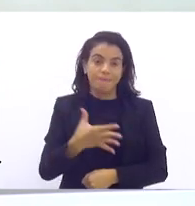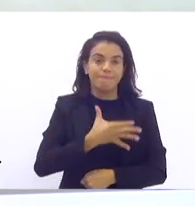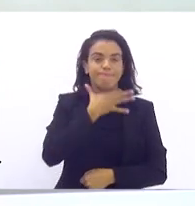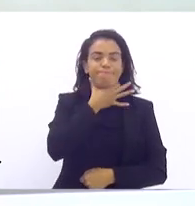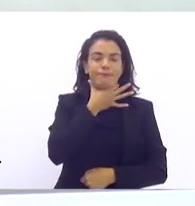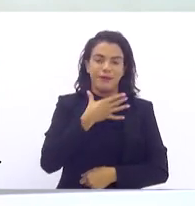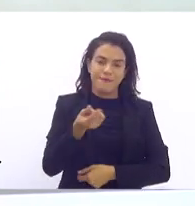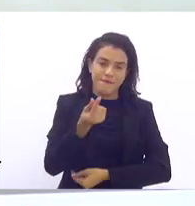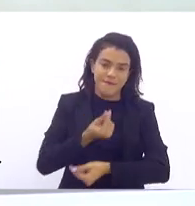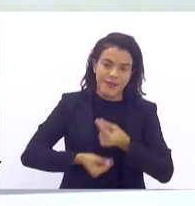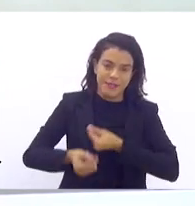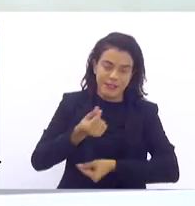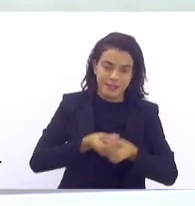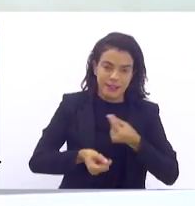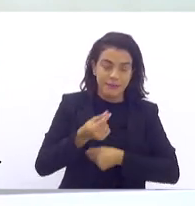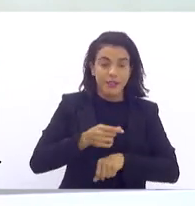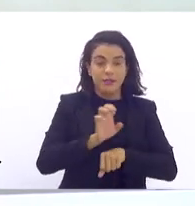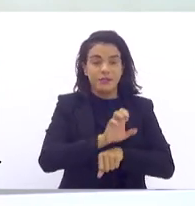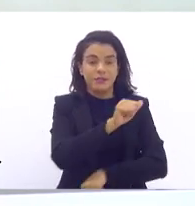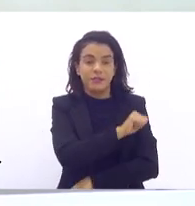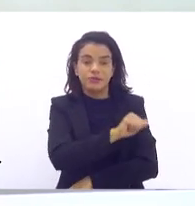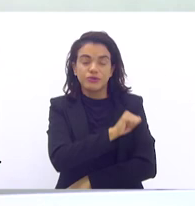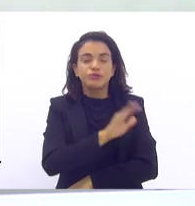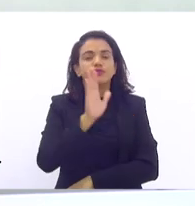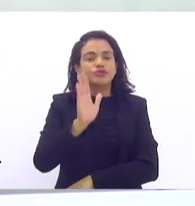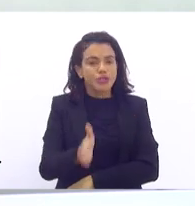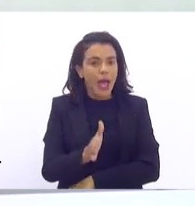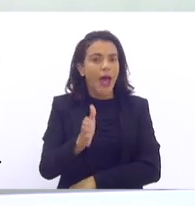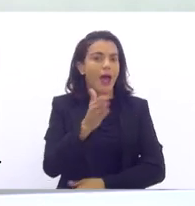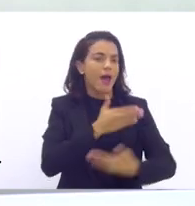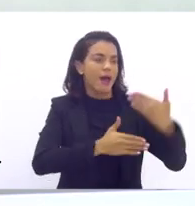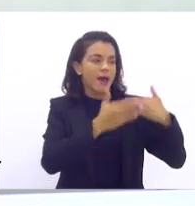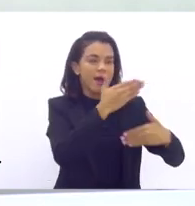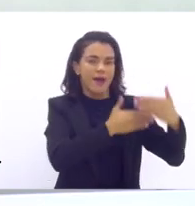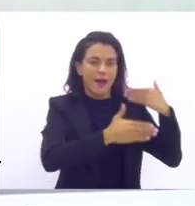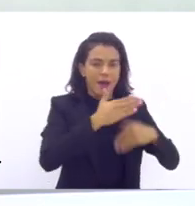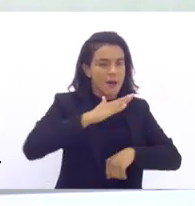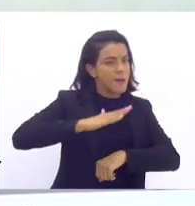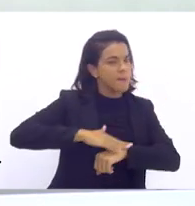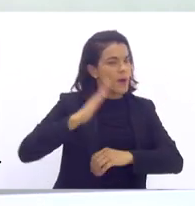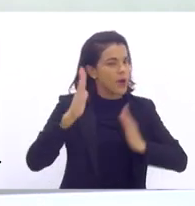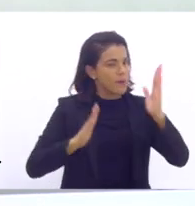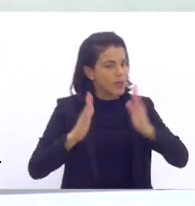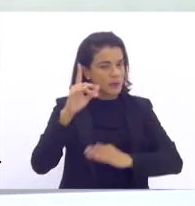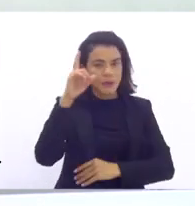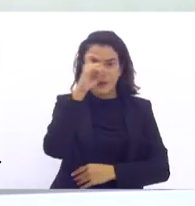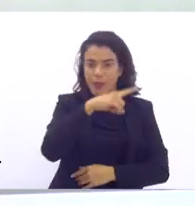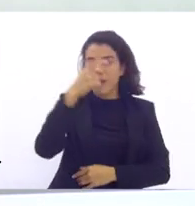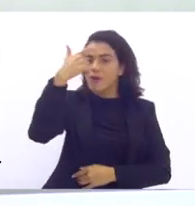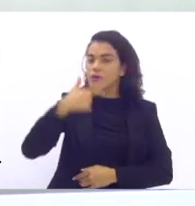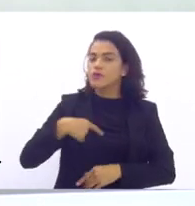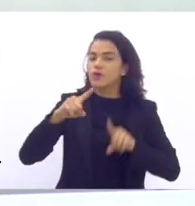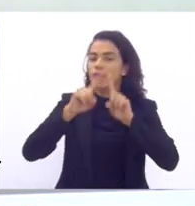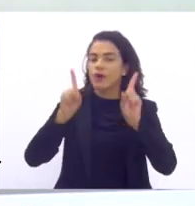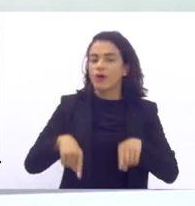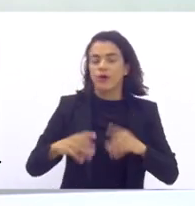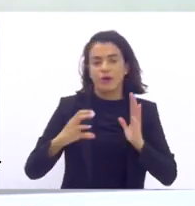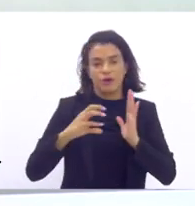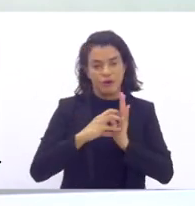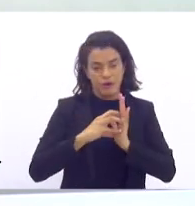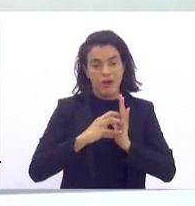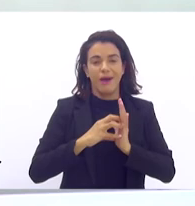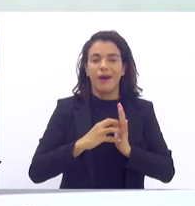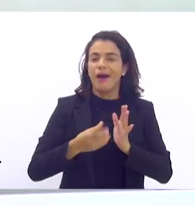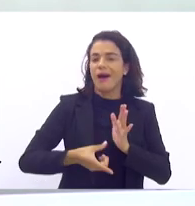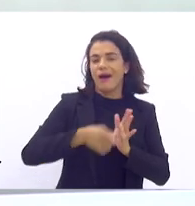financeiramente e o estado do Rio de Janeiro já passou por momentos muito difíceis eu sou servidor do estado do Rio de Janeiro onde